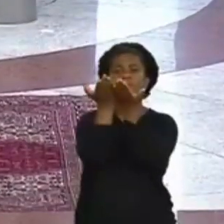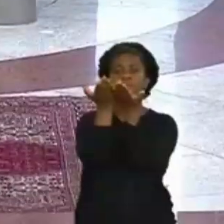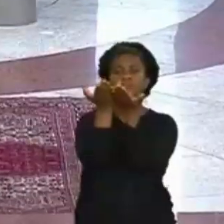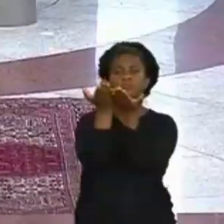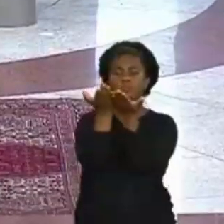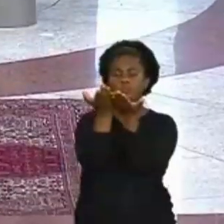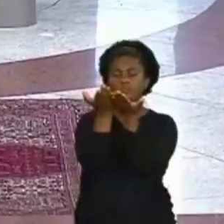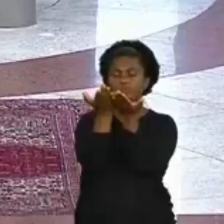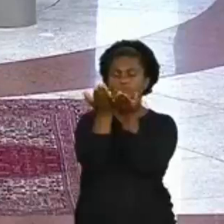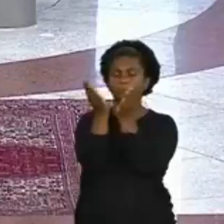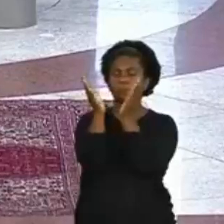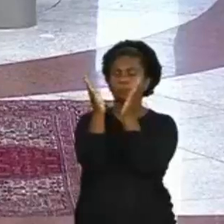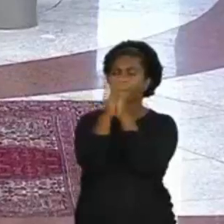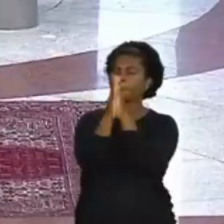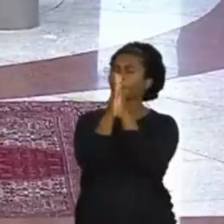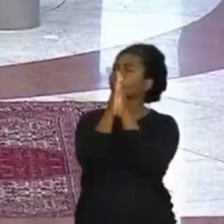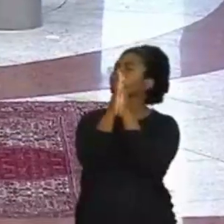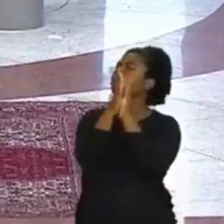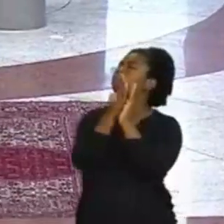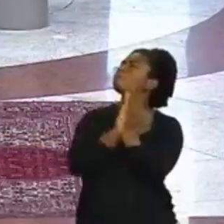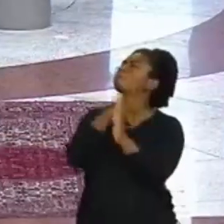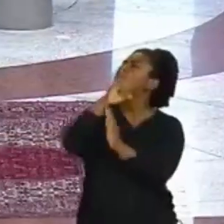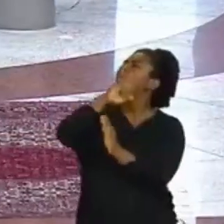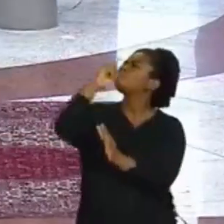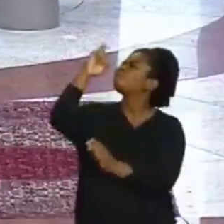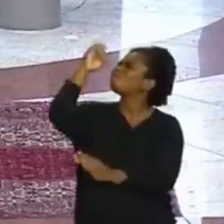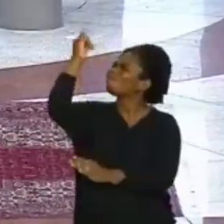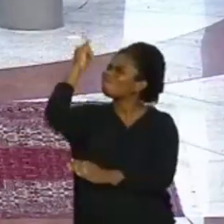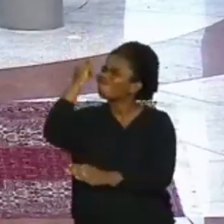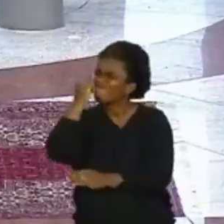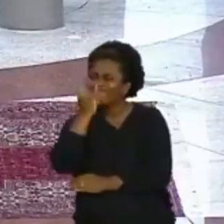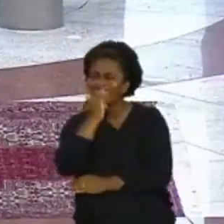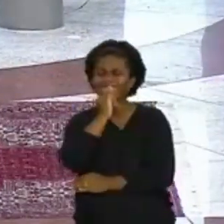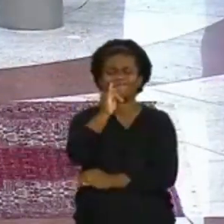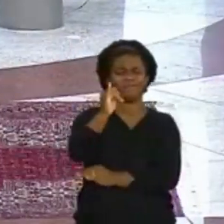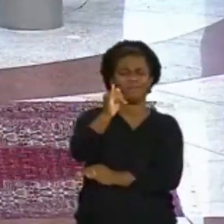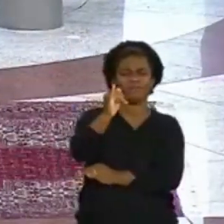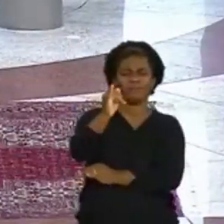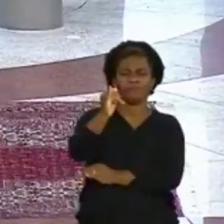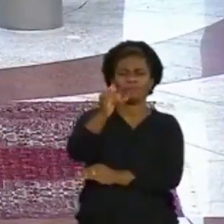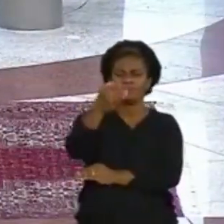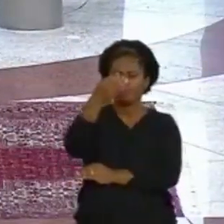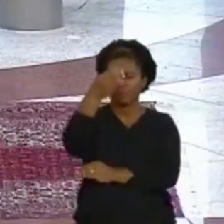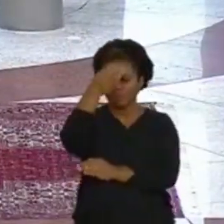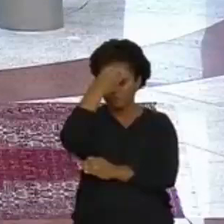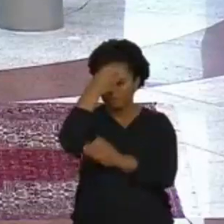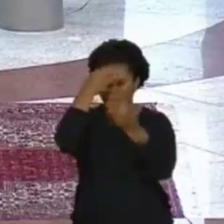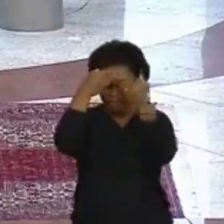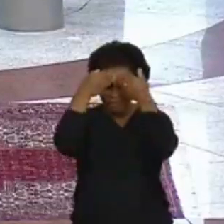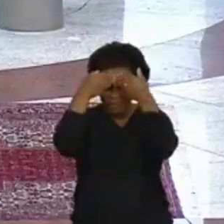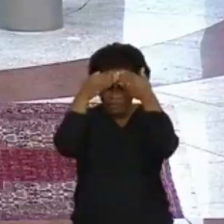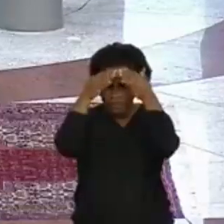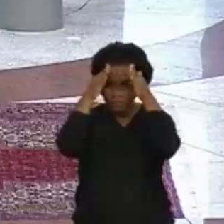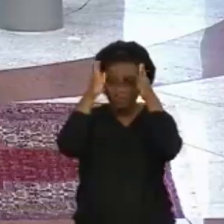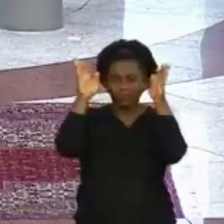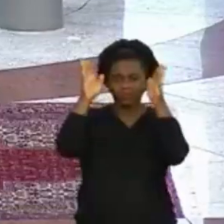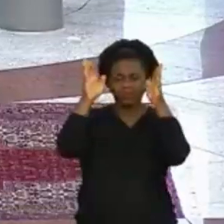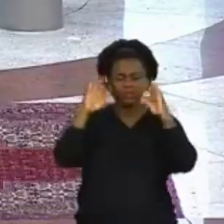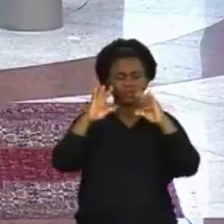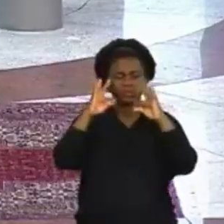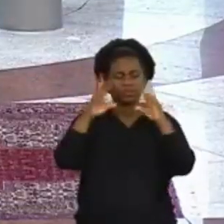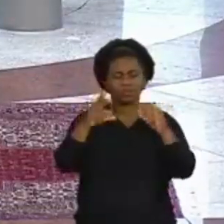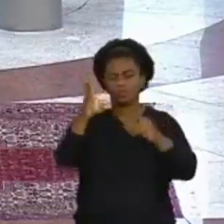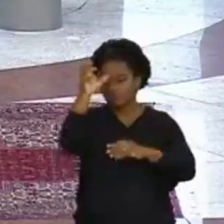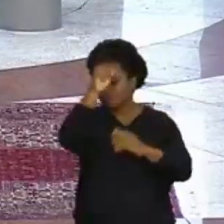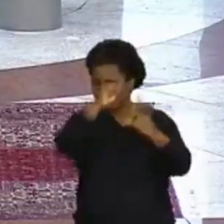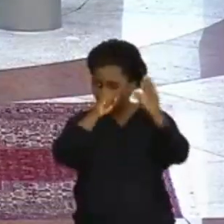Meu Deus, fala conosco. Abra o entendimento de todos que vão ouvir essa